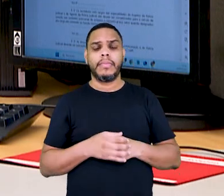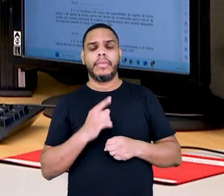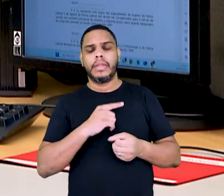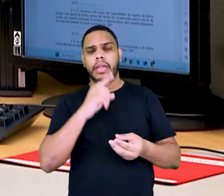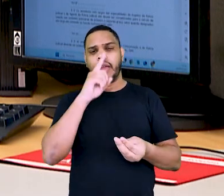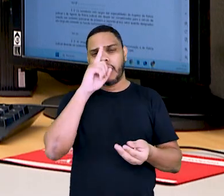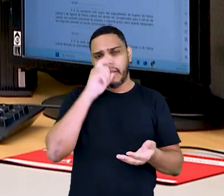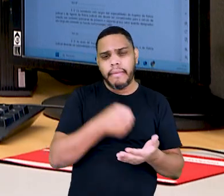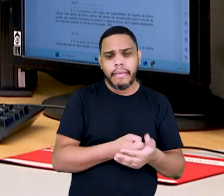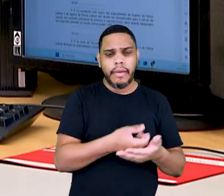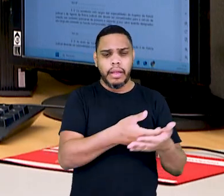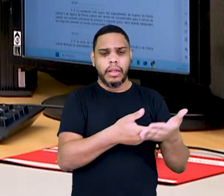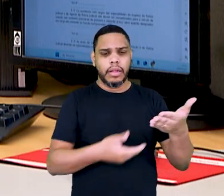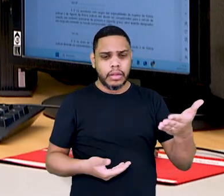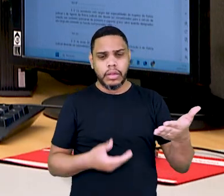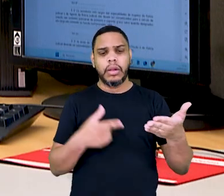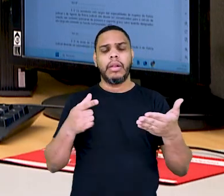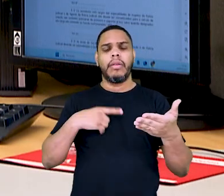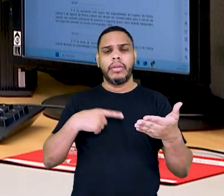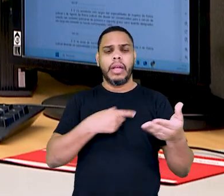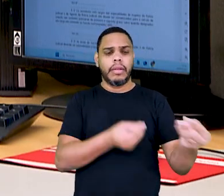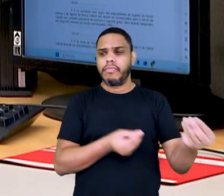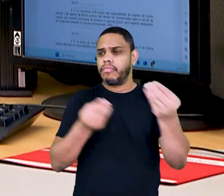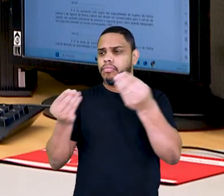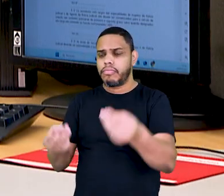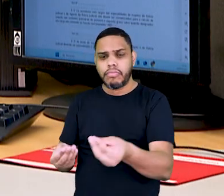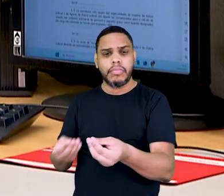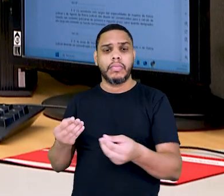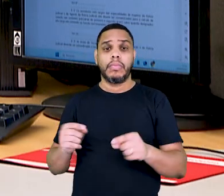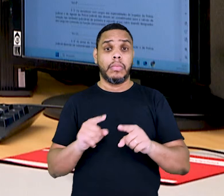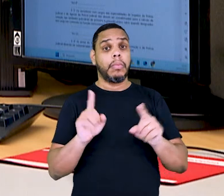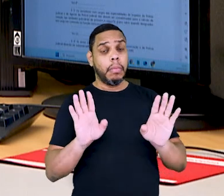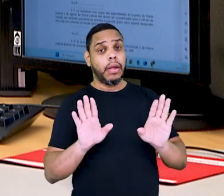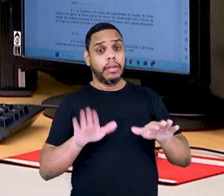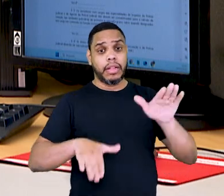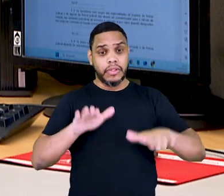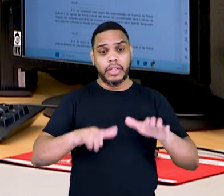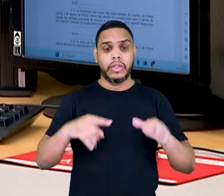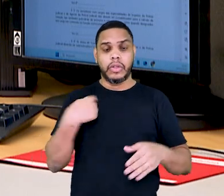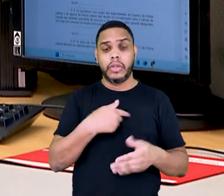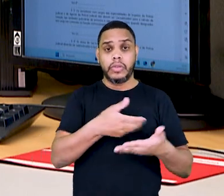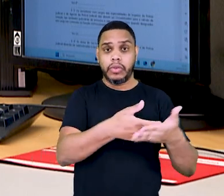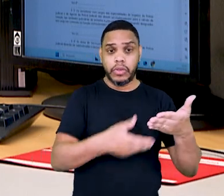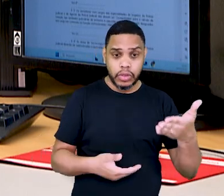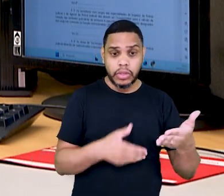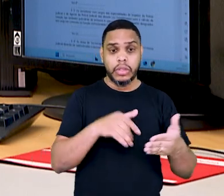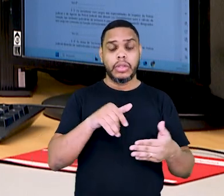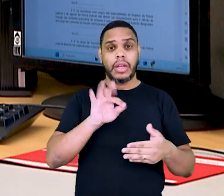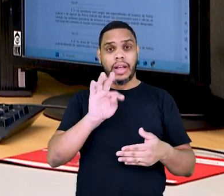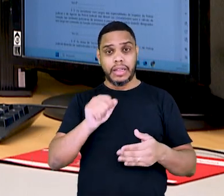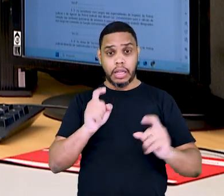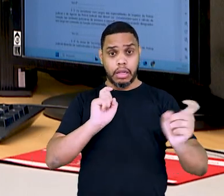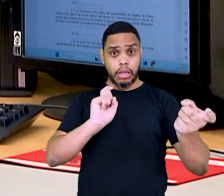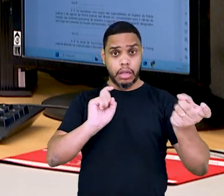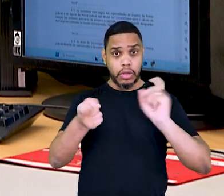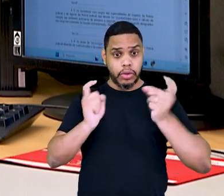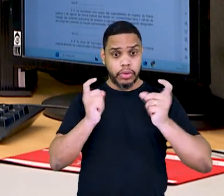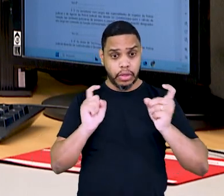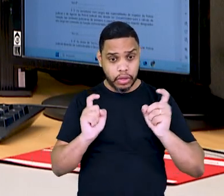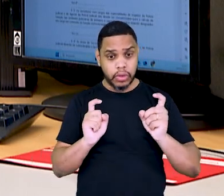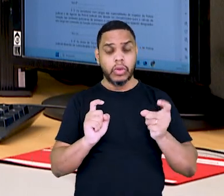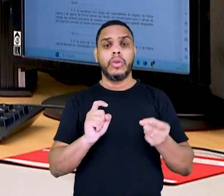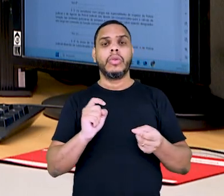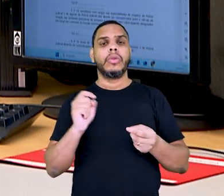despachos, atos de designação, mas também tem momentos em que a gente tem que revisar atas de sessão, minuta de